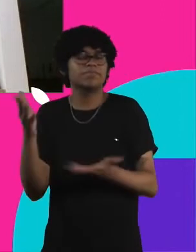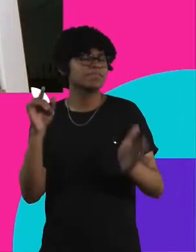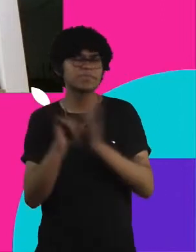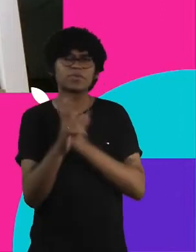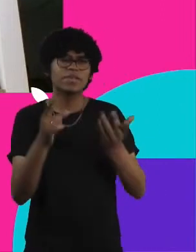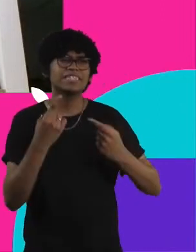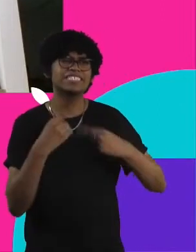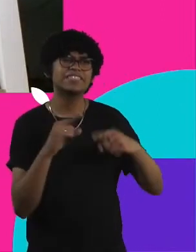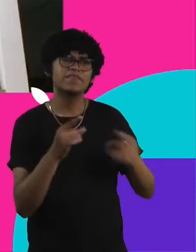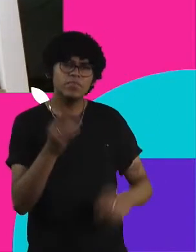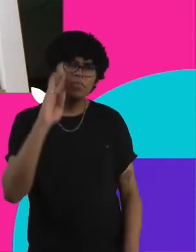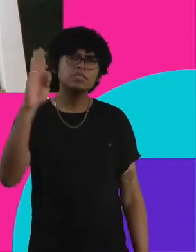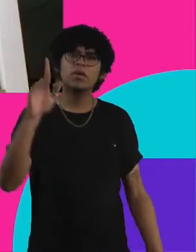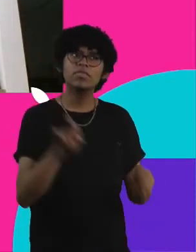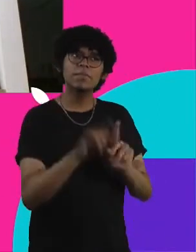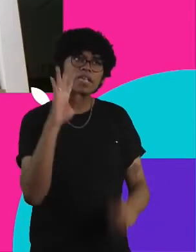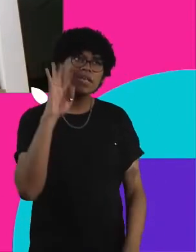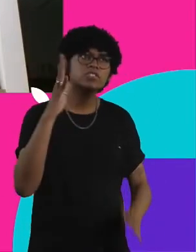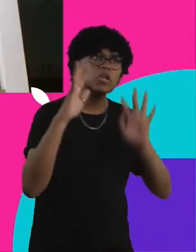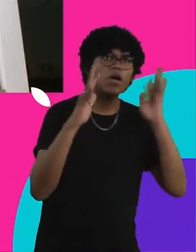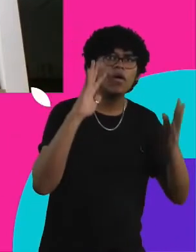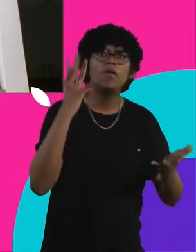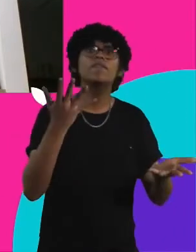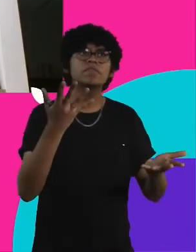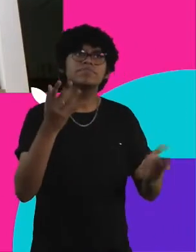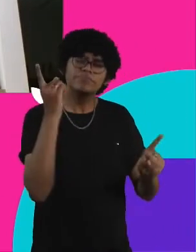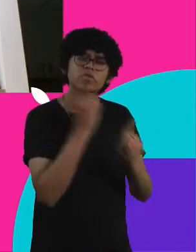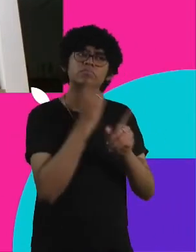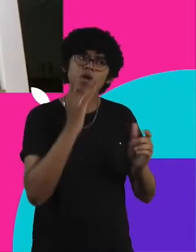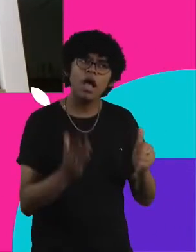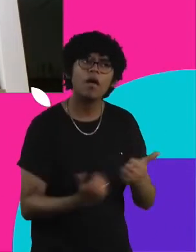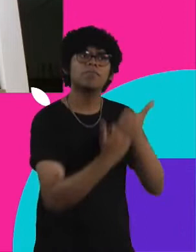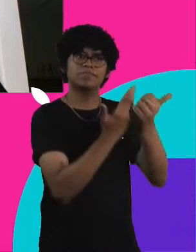e quais foram as soluções que vocês encontraram para apoiar essas mulheres, Ana?